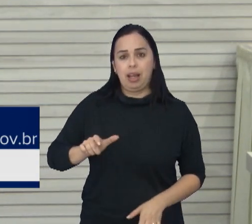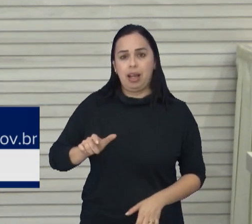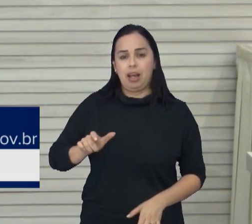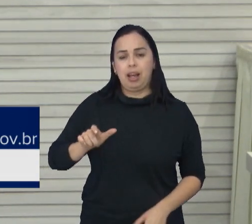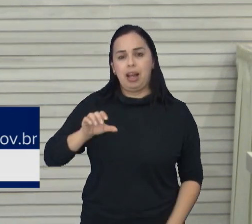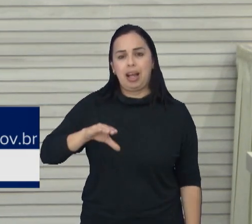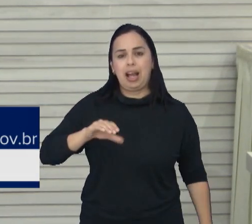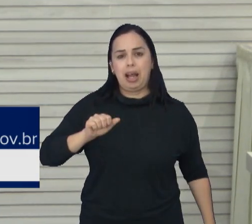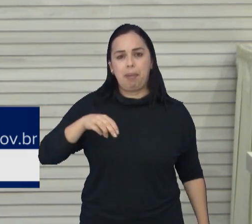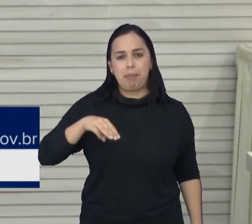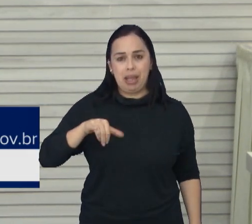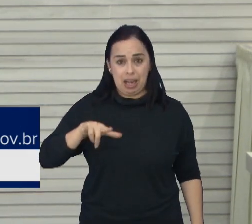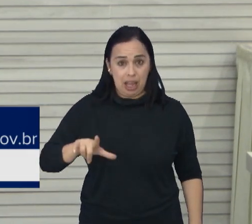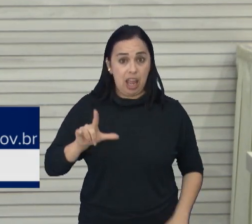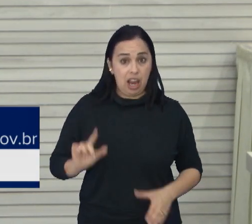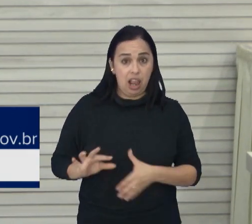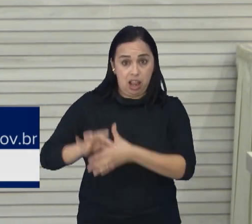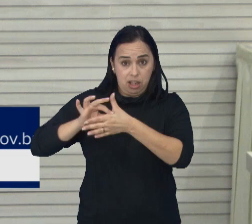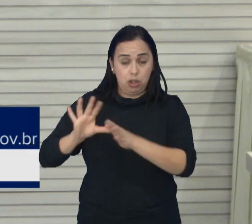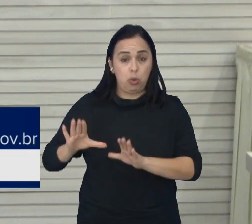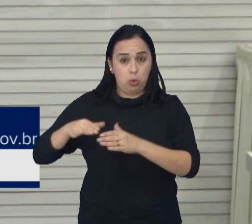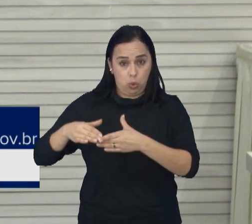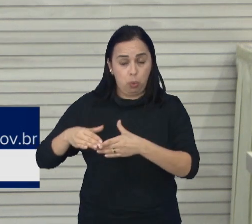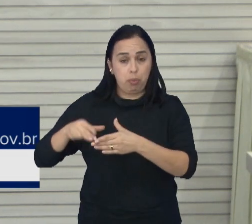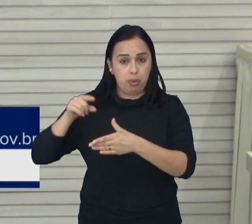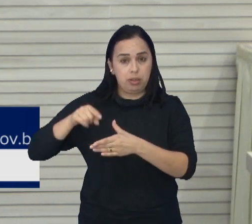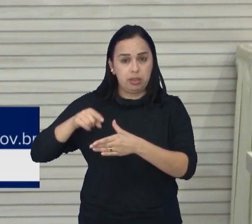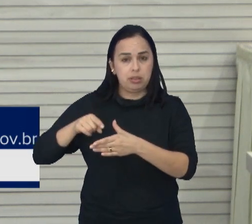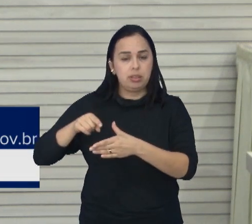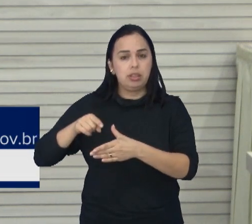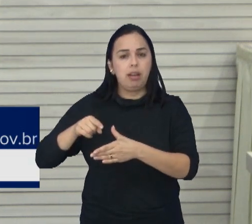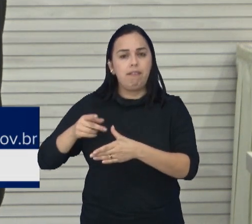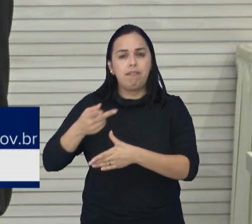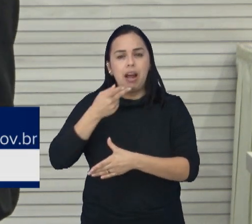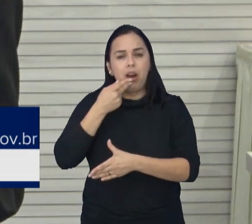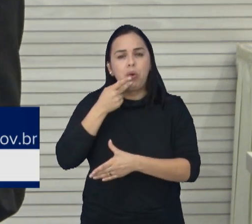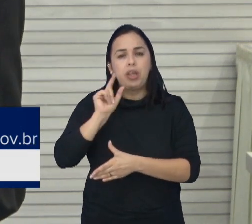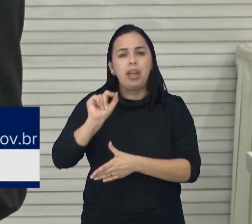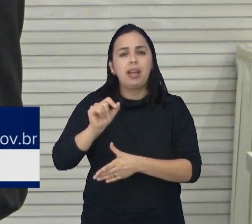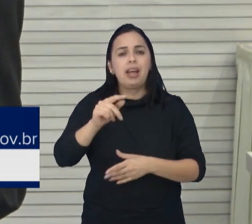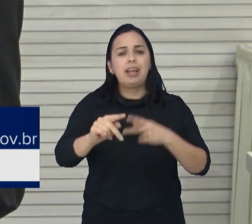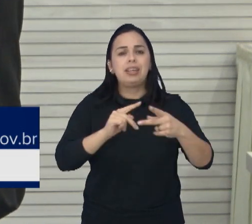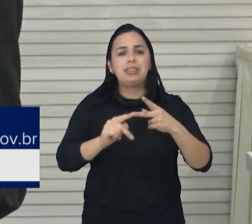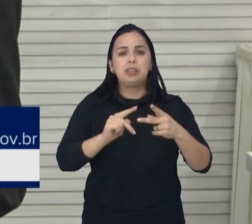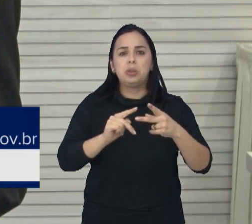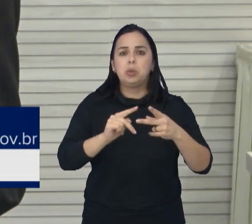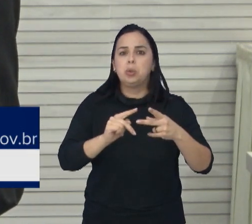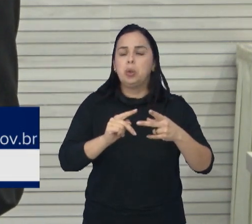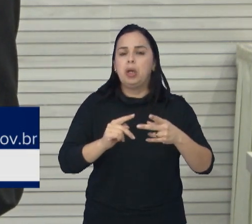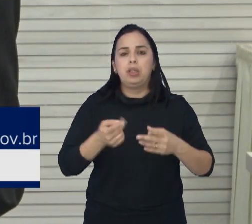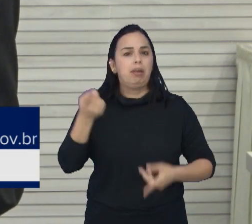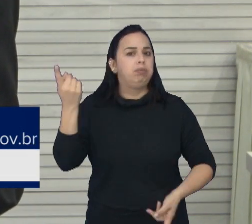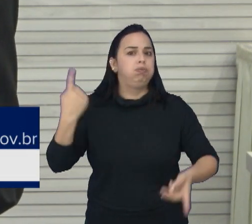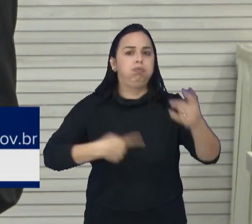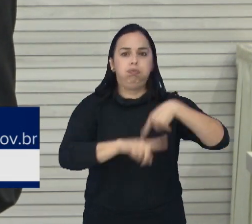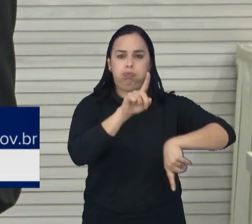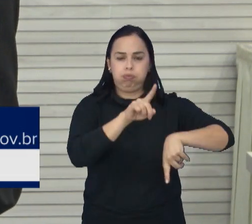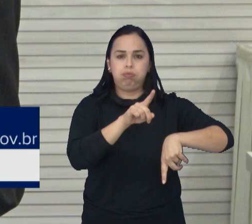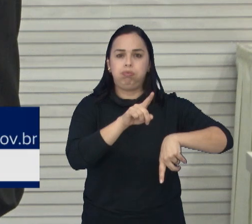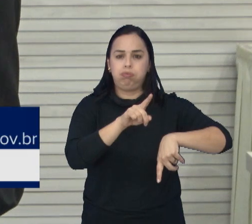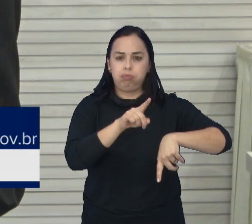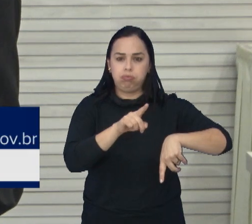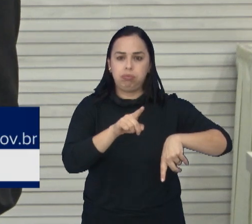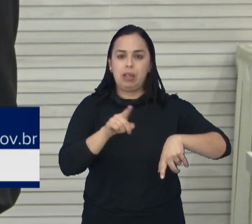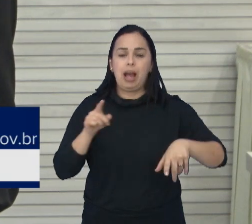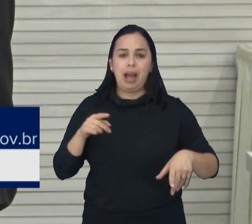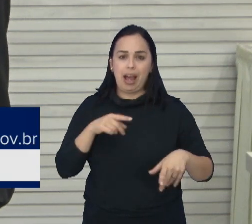que lidera um grupo, né? À frente de muitas mães, ela falou que São José dos Campos está anos-luz de ser uma cidade inclusiva. Eu sempre